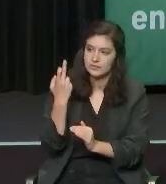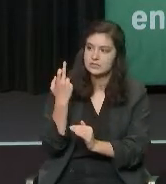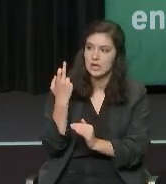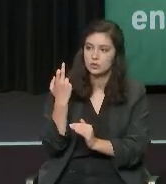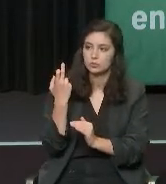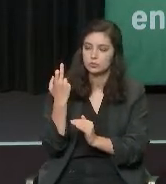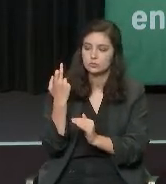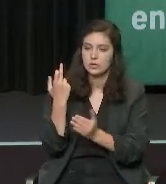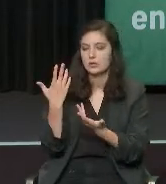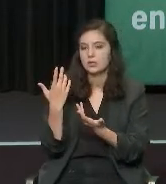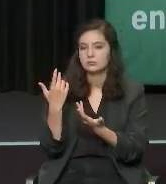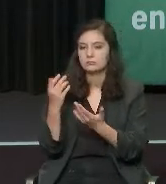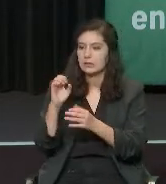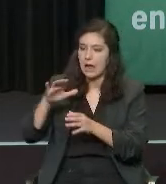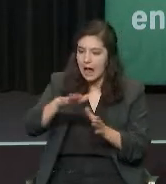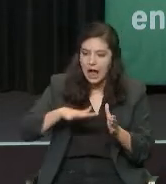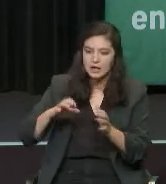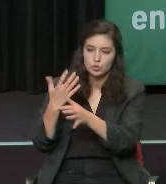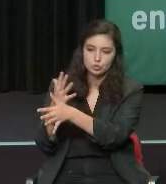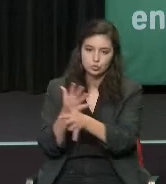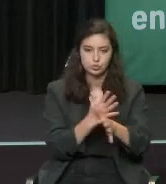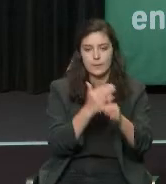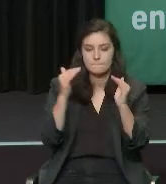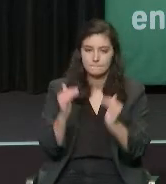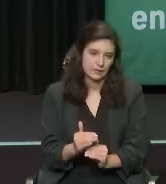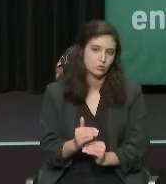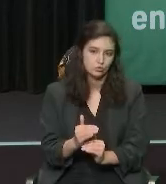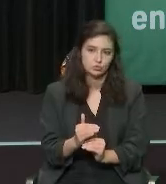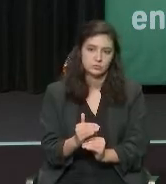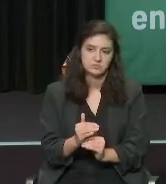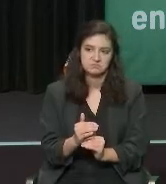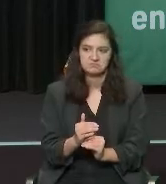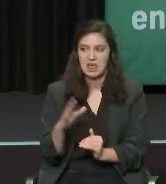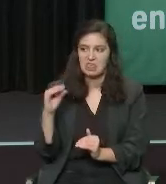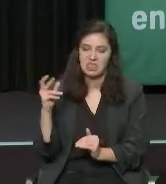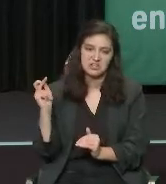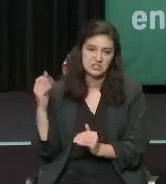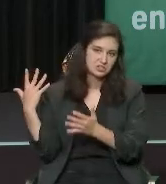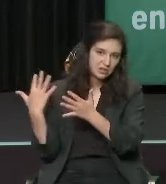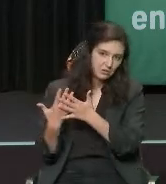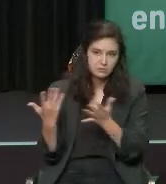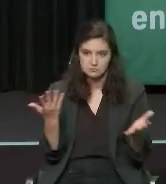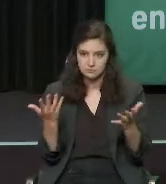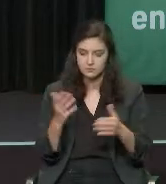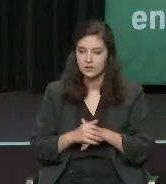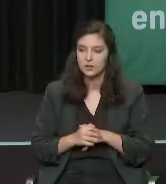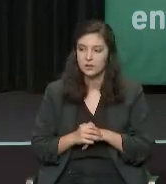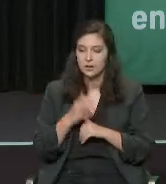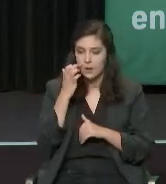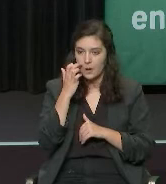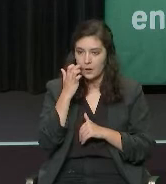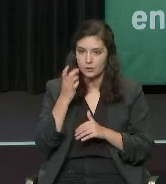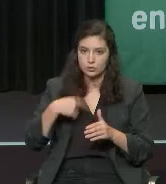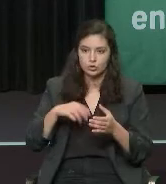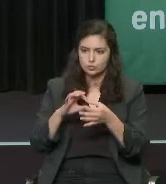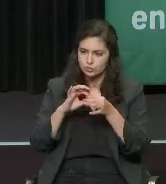menor proporção da área arborizada ardida nos últimos, pelo menos, 10 anos. Nós temos um conjunto de parcerias alargadas com